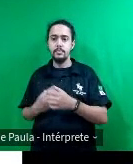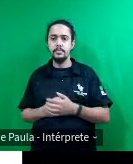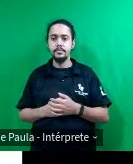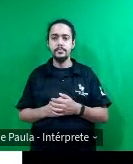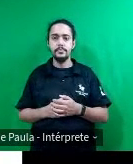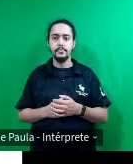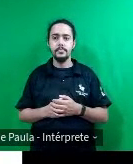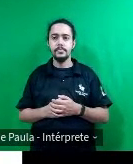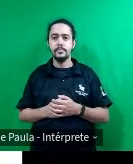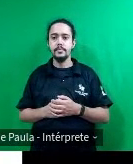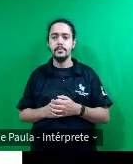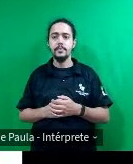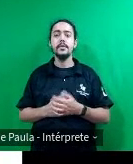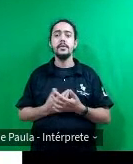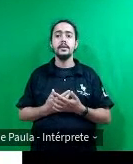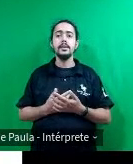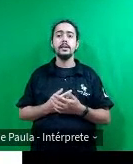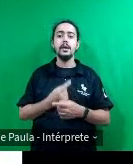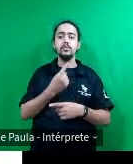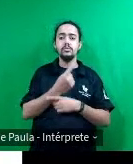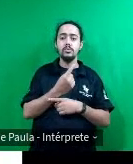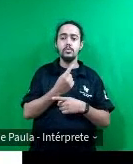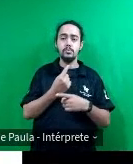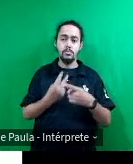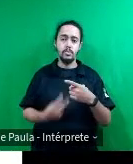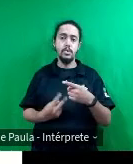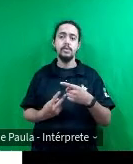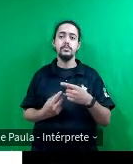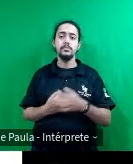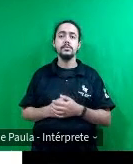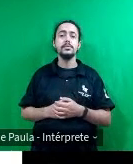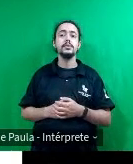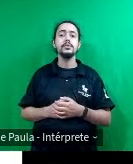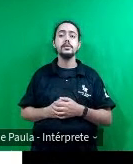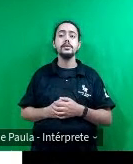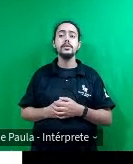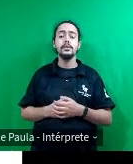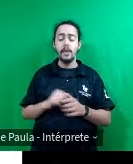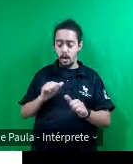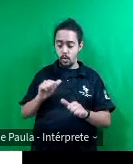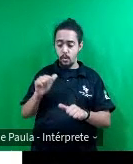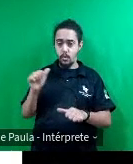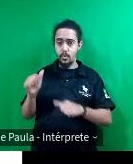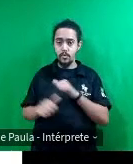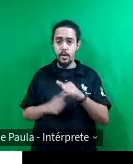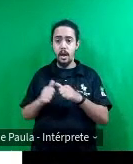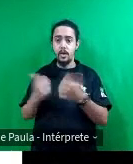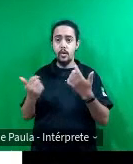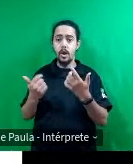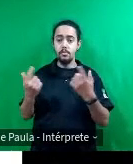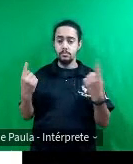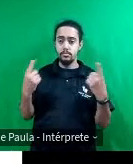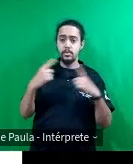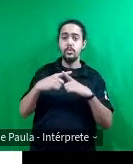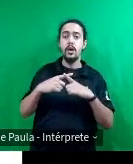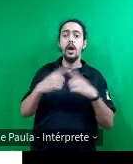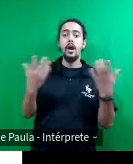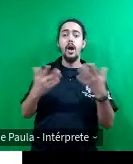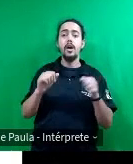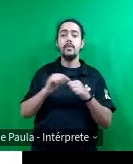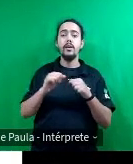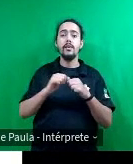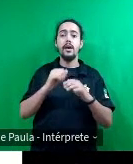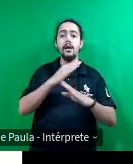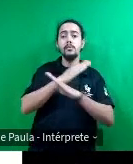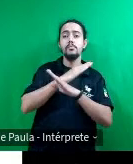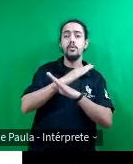6 dividido por 12, que é 1 dividido por 2. Eu tenho que multiplicar cruzado. Se eu multiplicar cruzado, o 2 vem aqui para cima, o